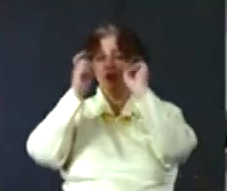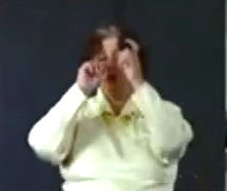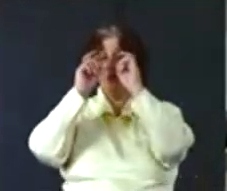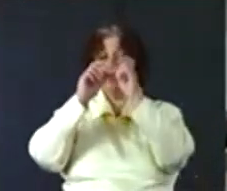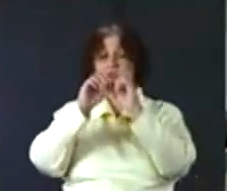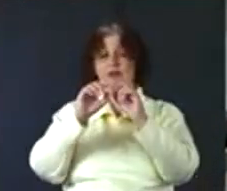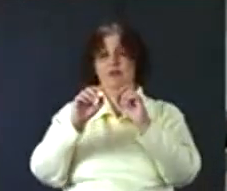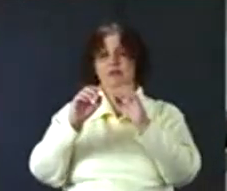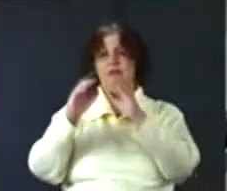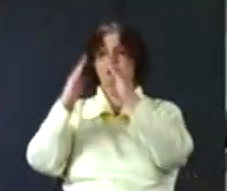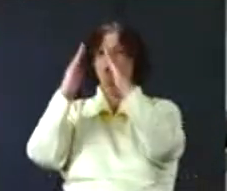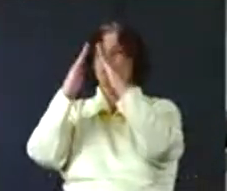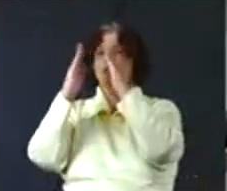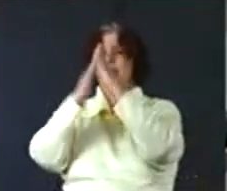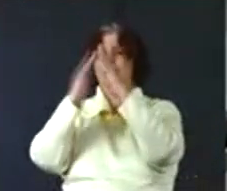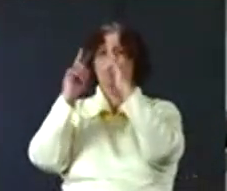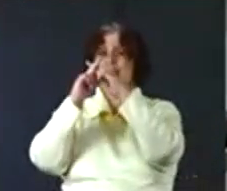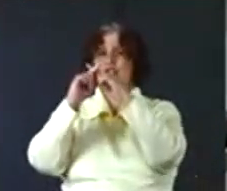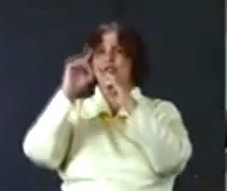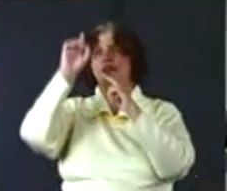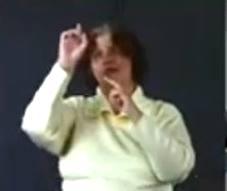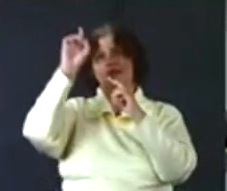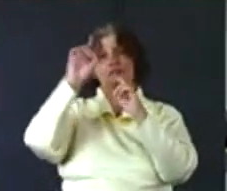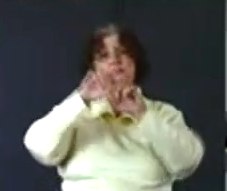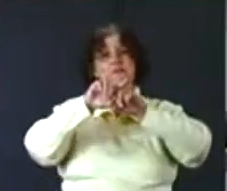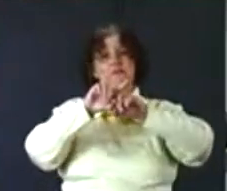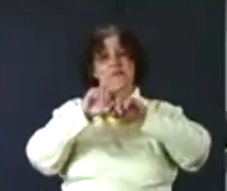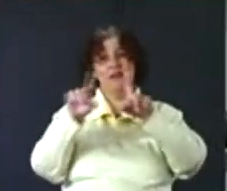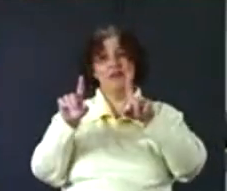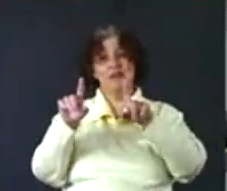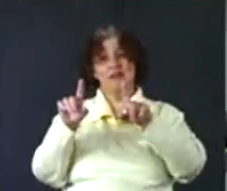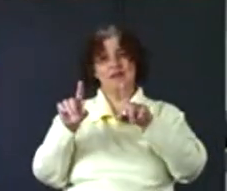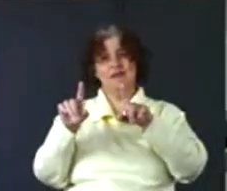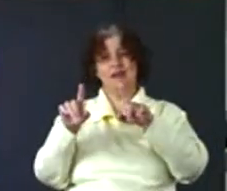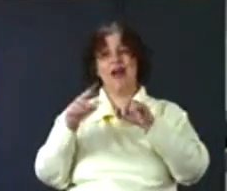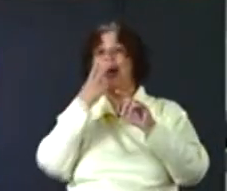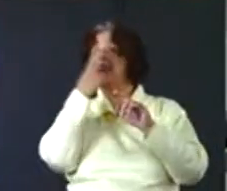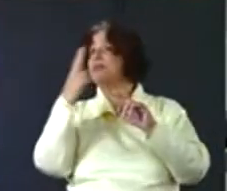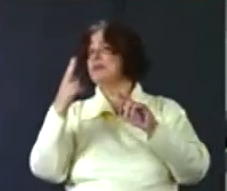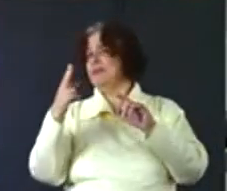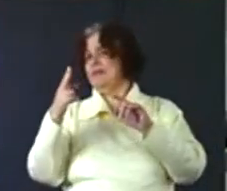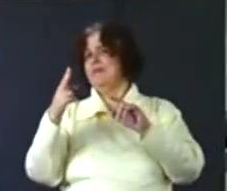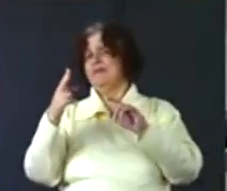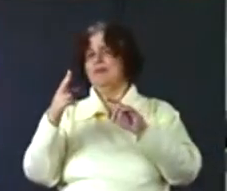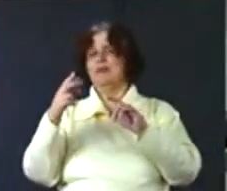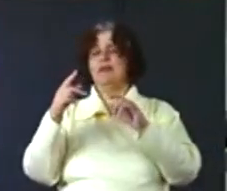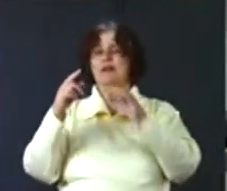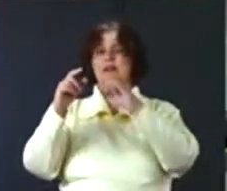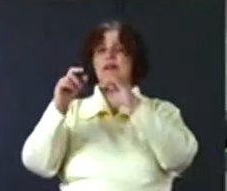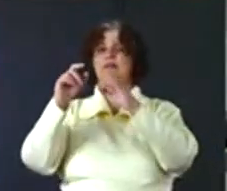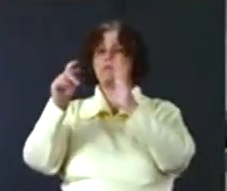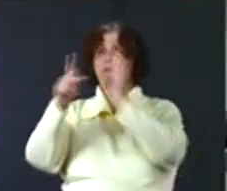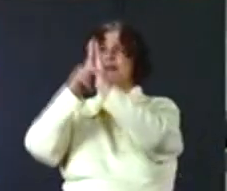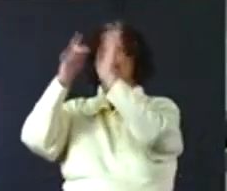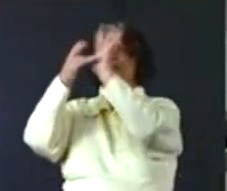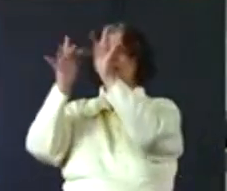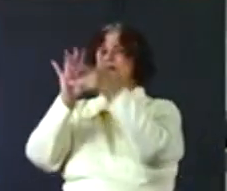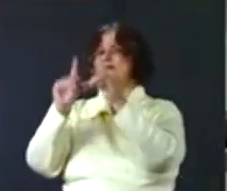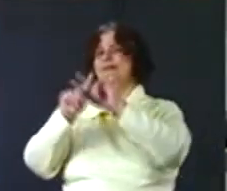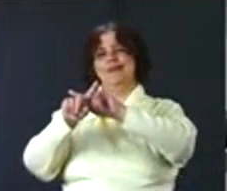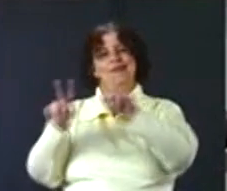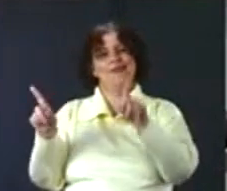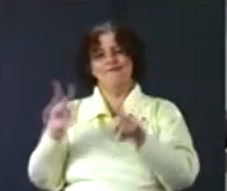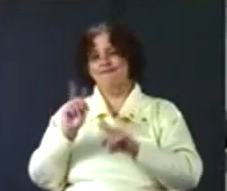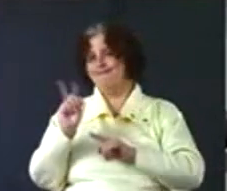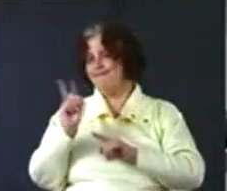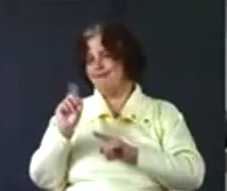de Deus. Mas Jesus agora vai e diz para nós aqui, e aos irmãos de Esmirna em primeiro lugar: eles se declaram